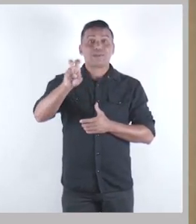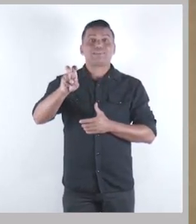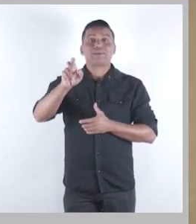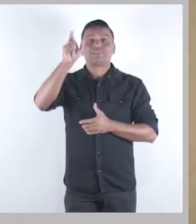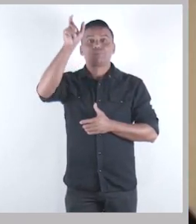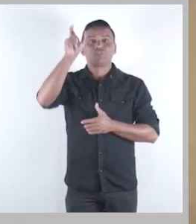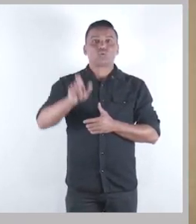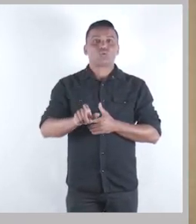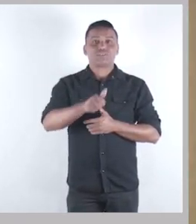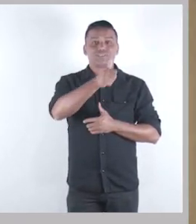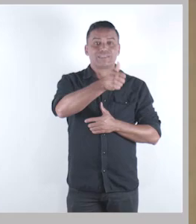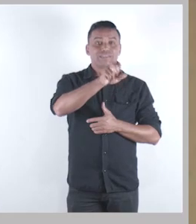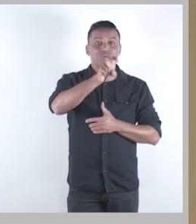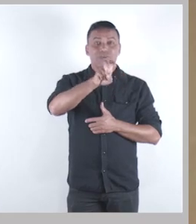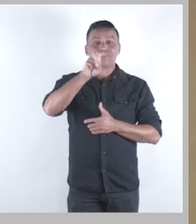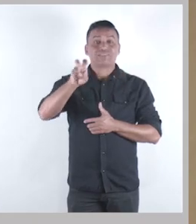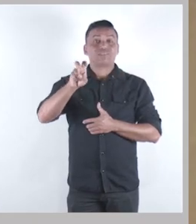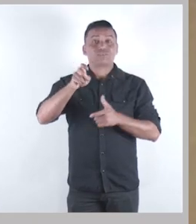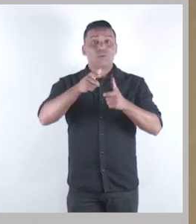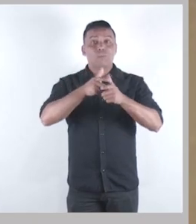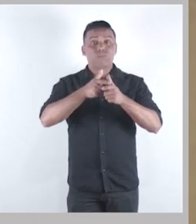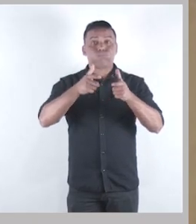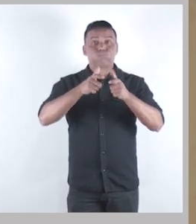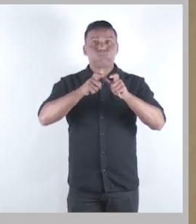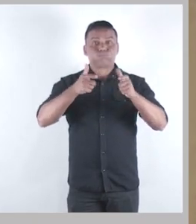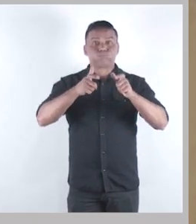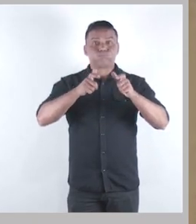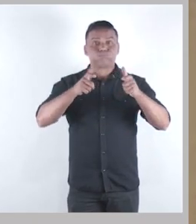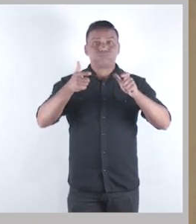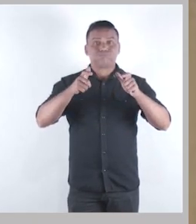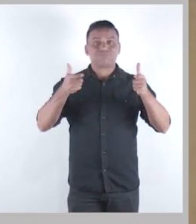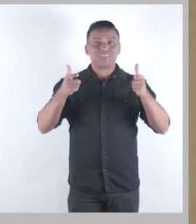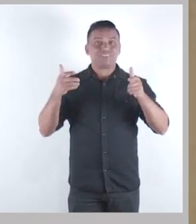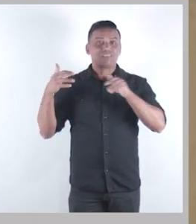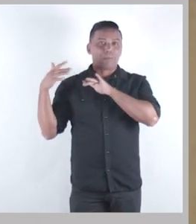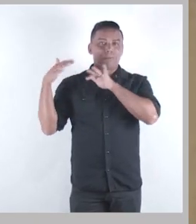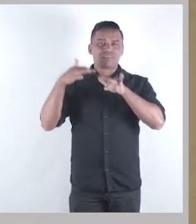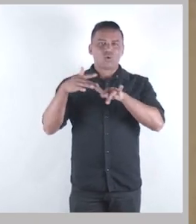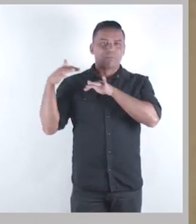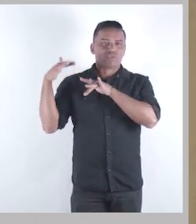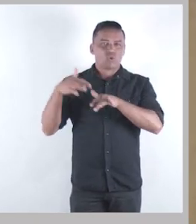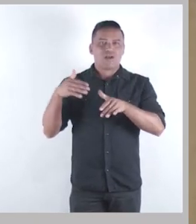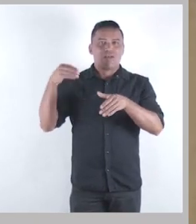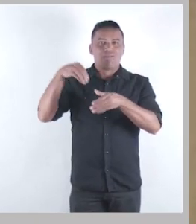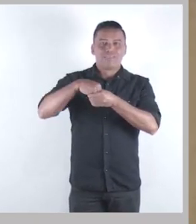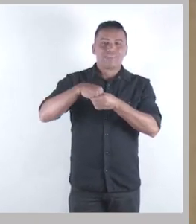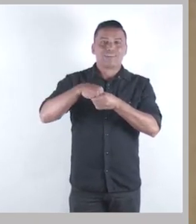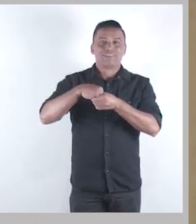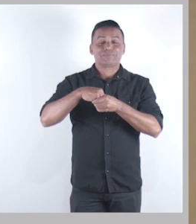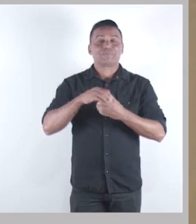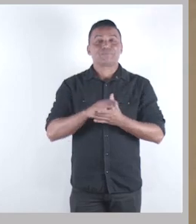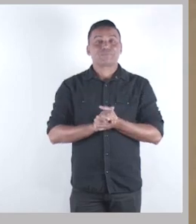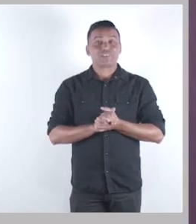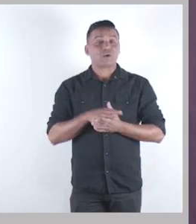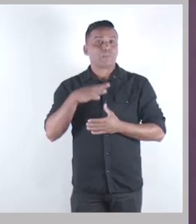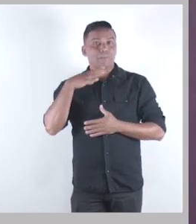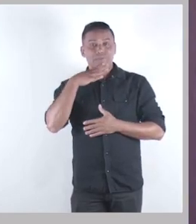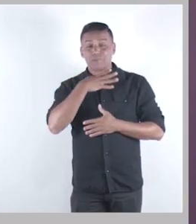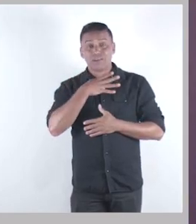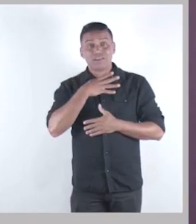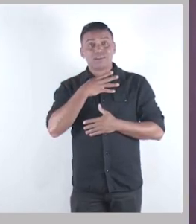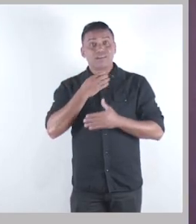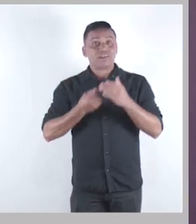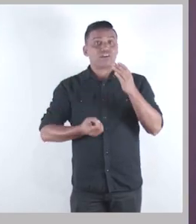pessoas. Quer dizer, sempre foi crescendo. E muito mais interessante é que começámos a receber, nós criámos uma página